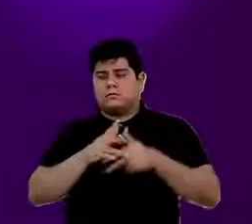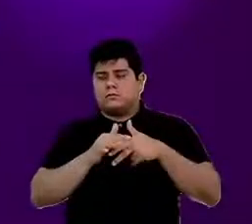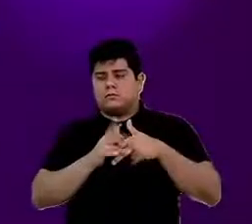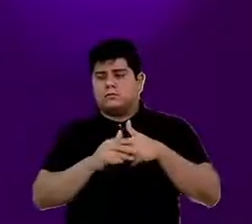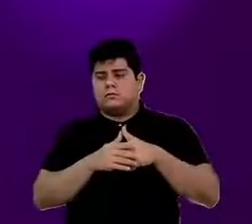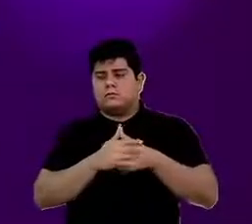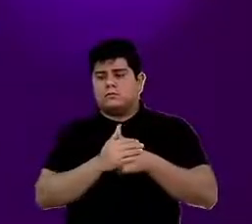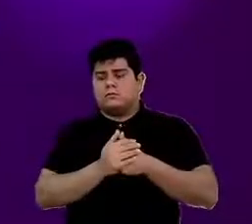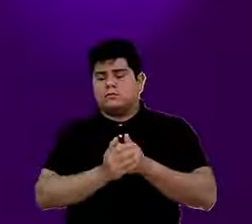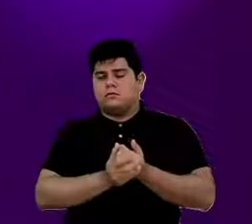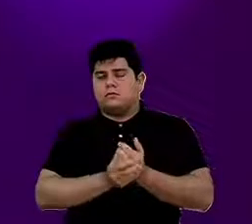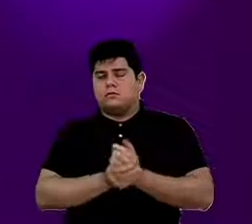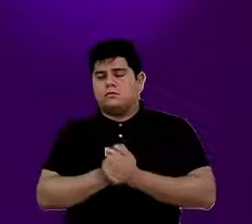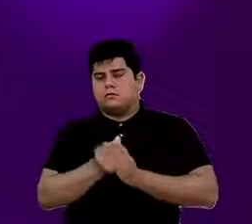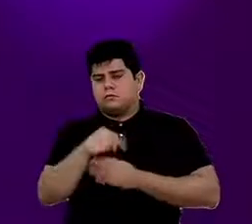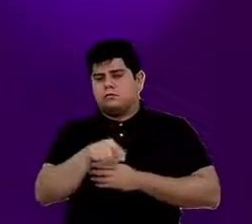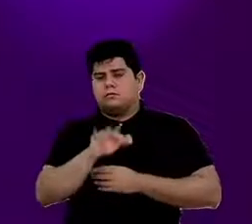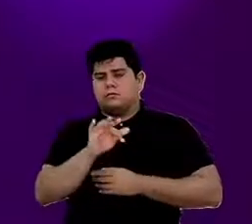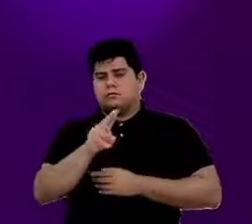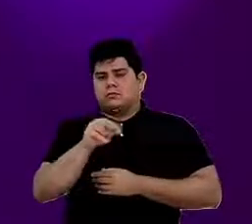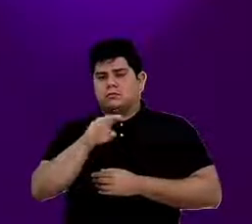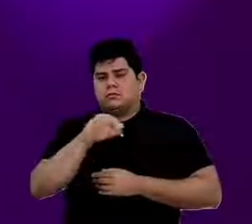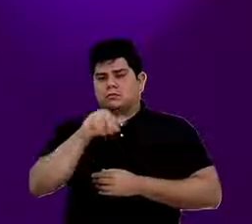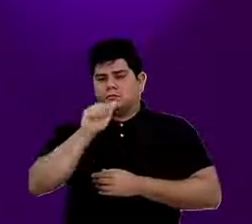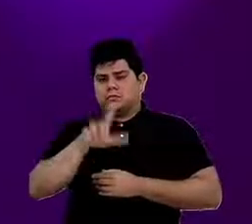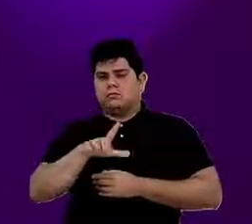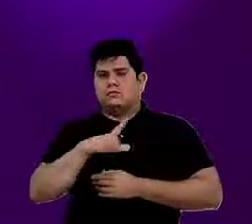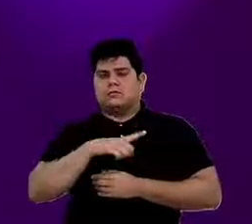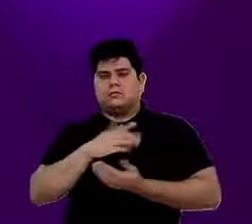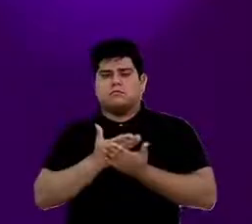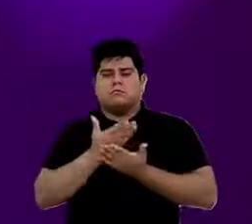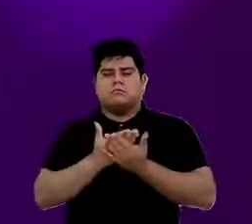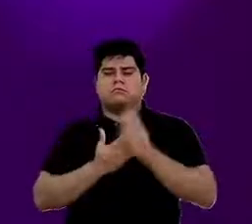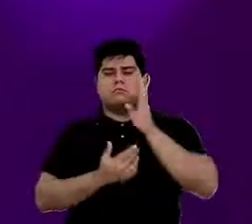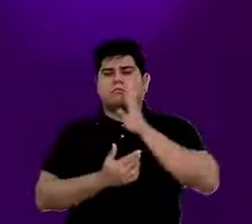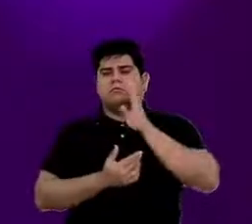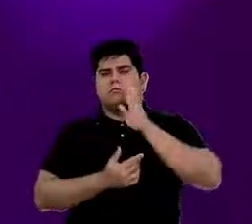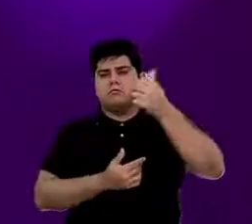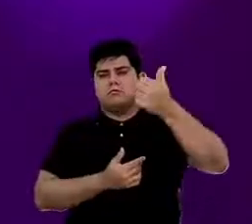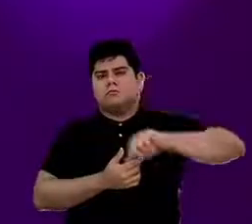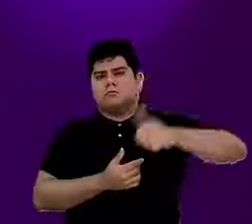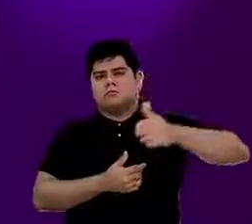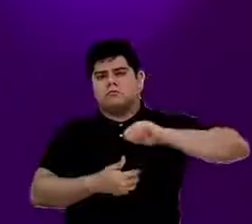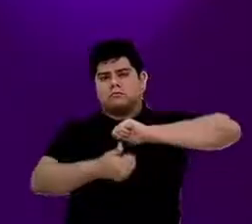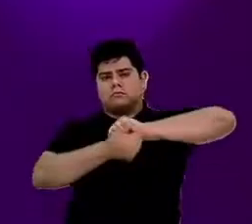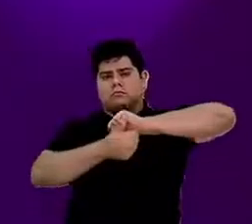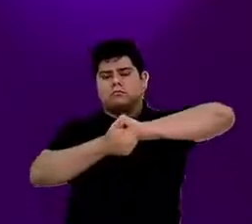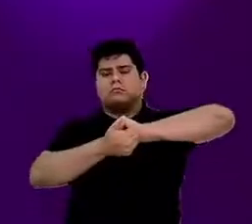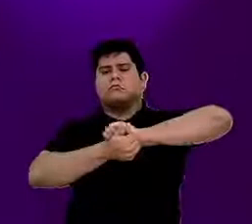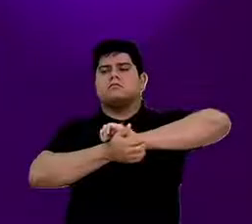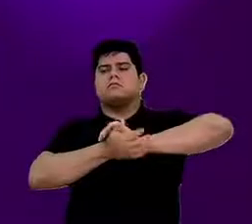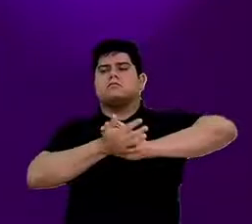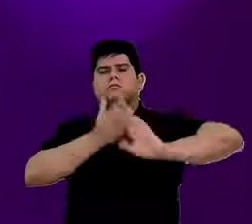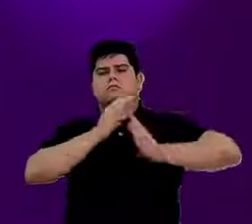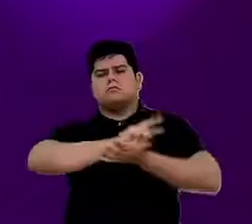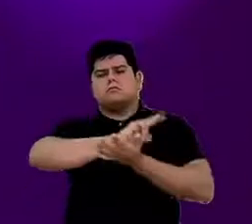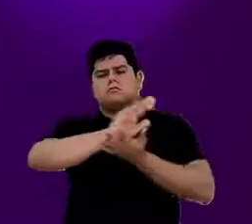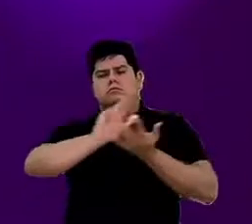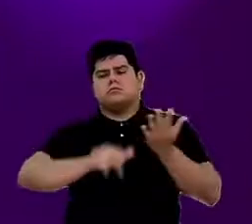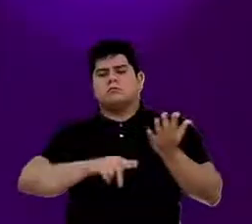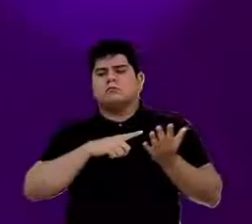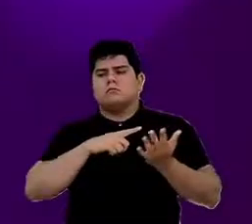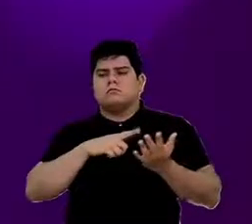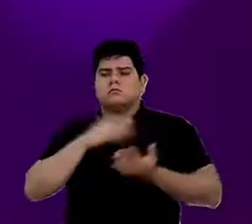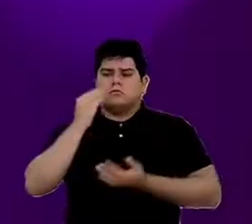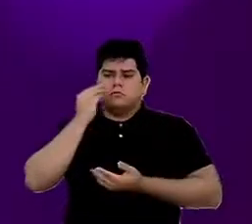etiologia funcional, né, e é um estudo interessante que vai avaliar a qualidade de vida, diversos aspectos em relação a teste